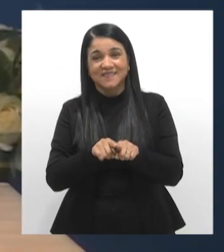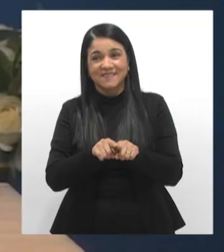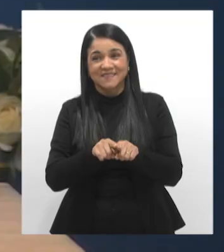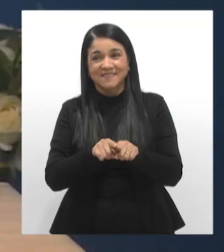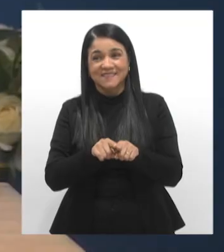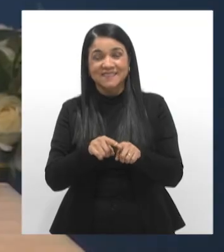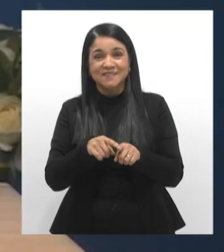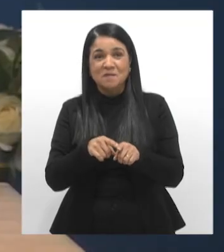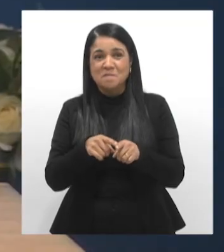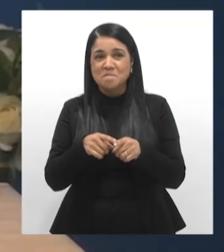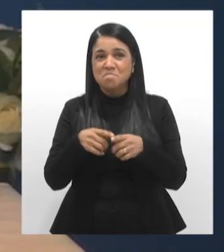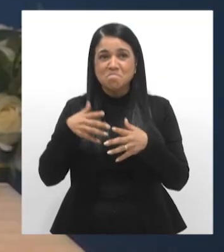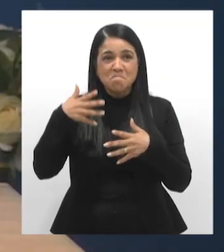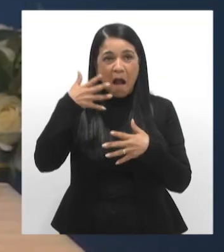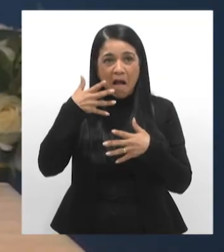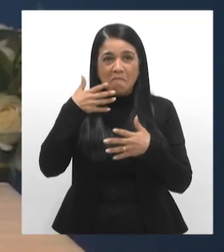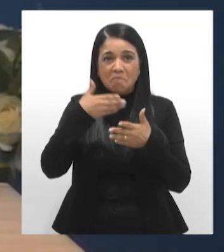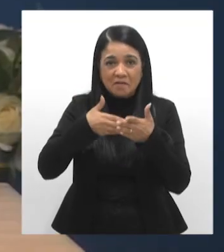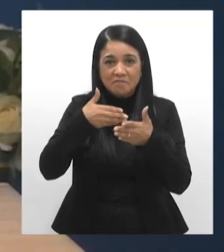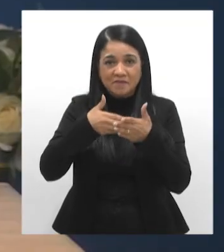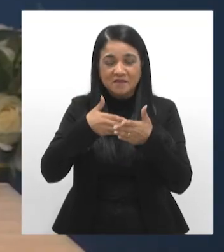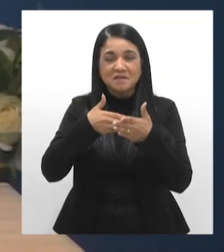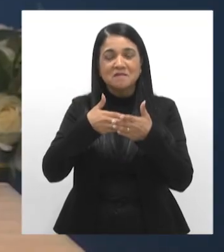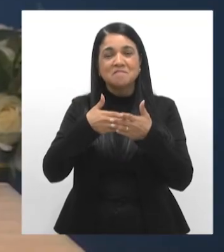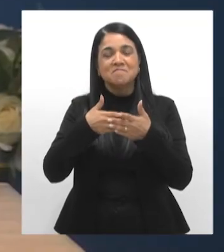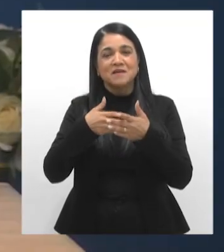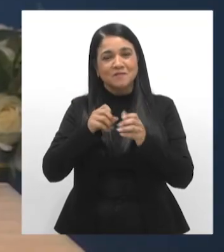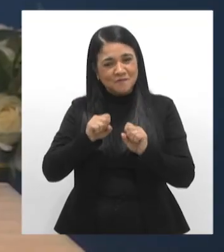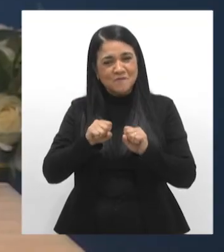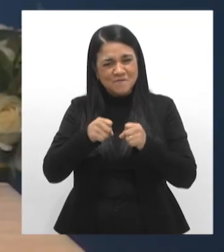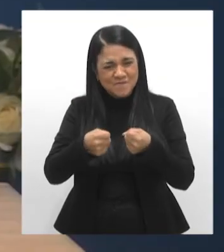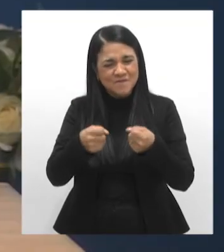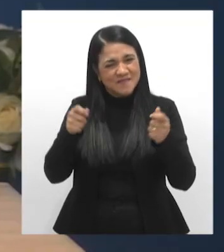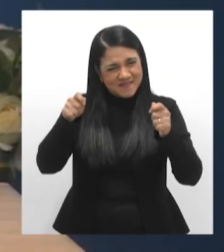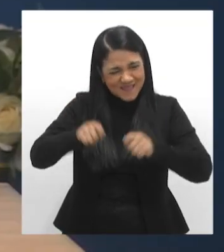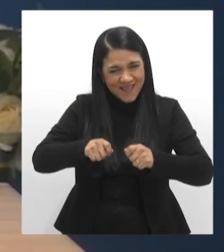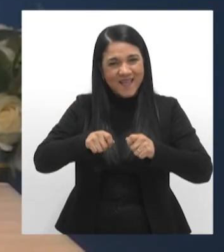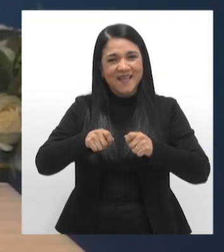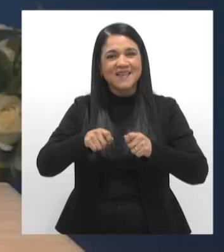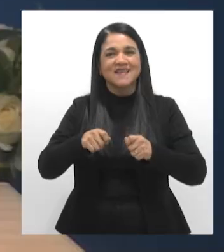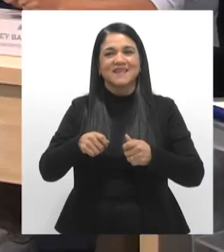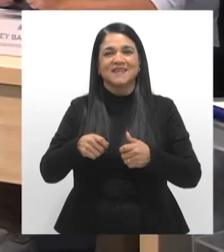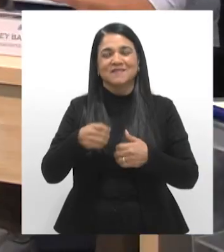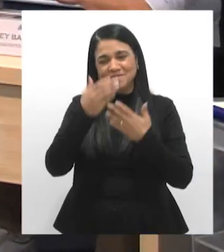fico sem palavras, mas todo esforço compensa e vale a pena. Obrigado.